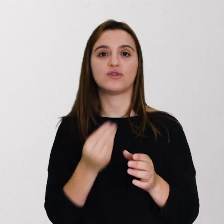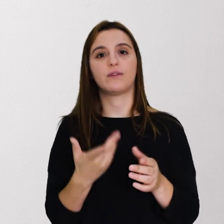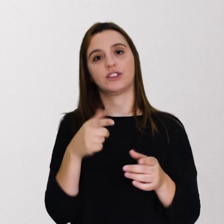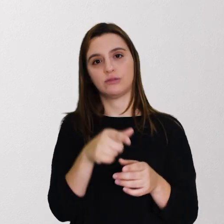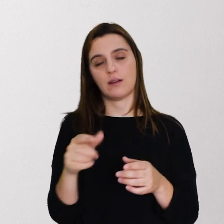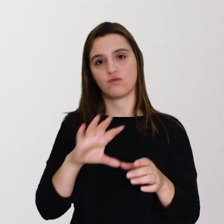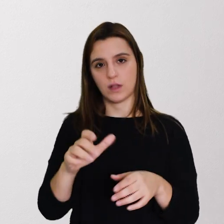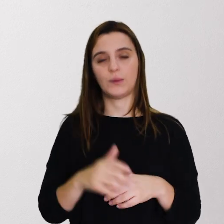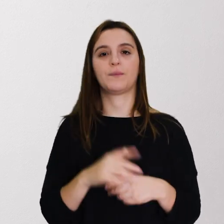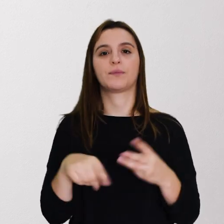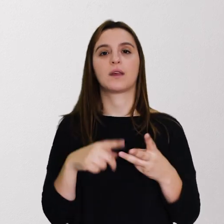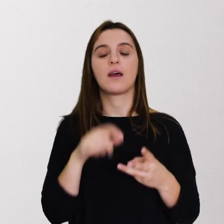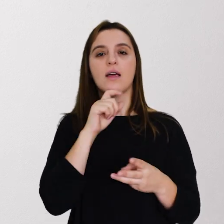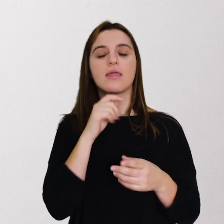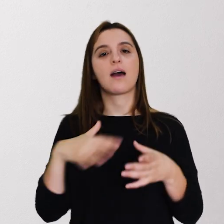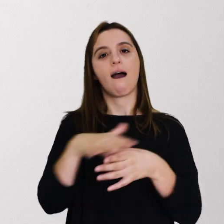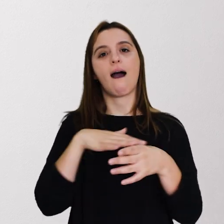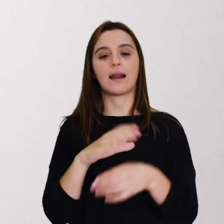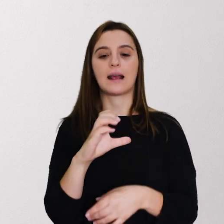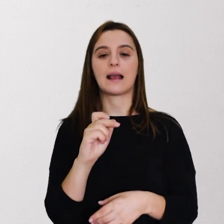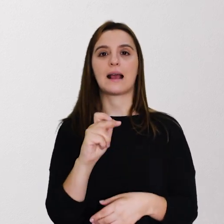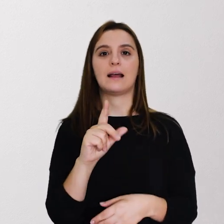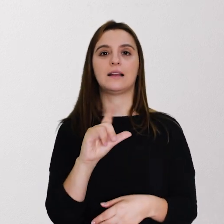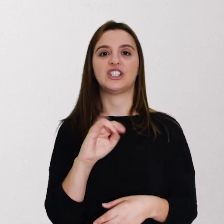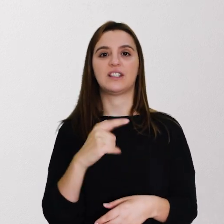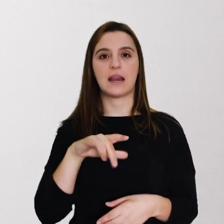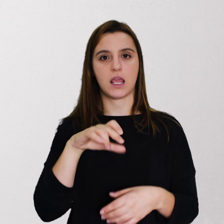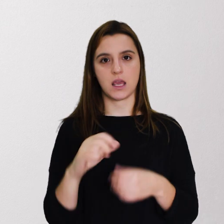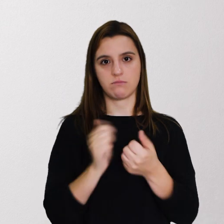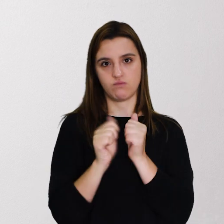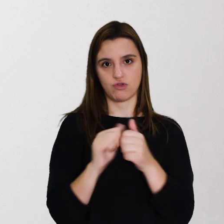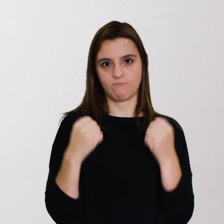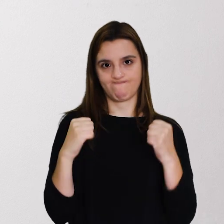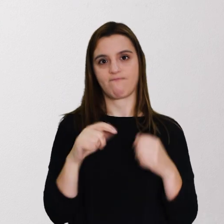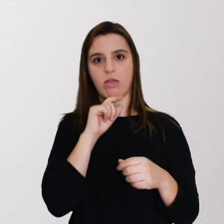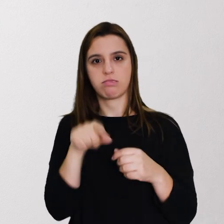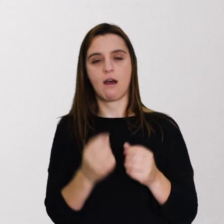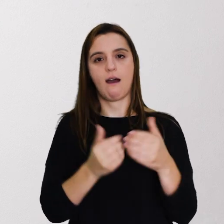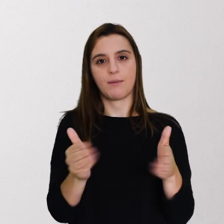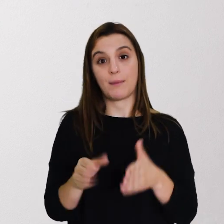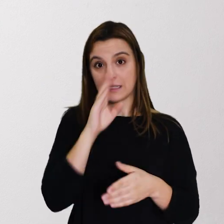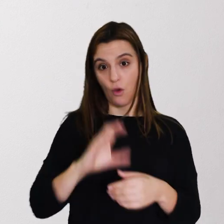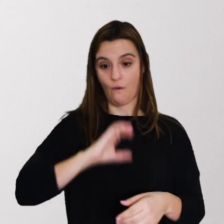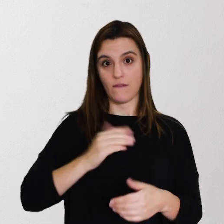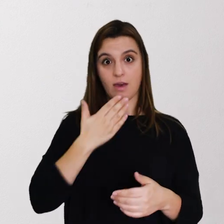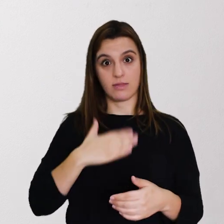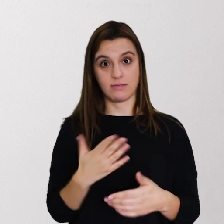jovens em ginásios do Conselho e abrir áreas de calistenia nas escolas. Se confias em mim para